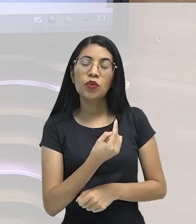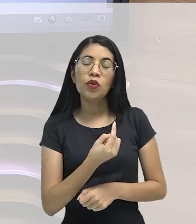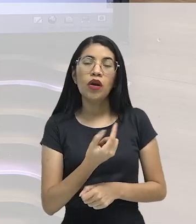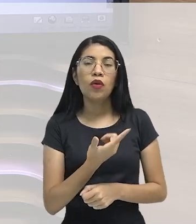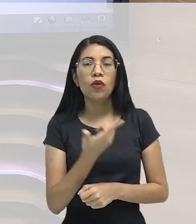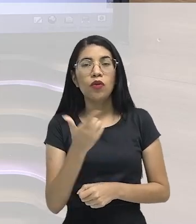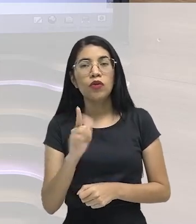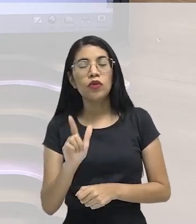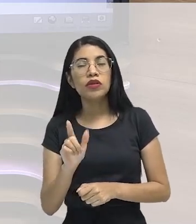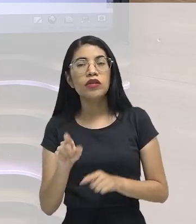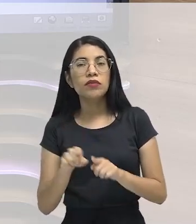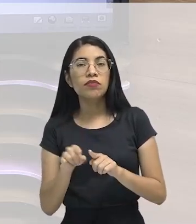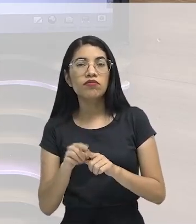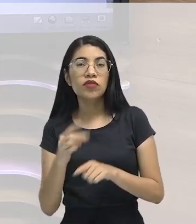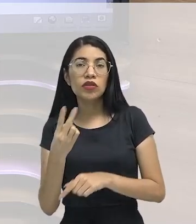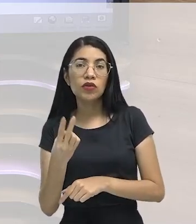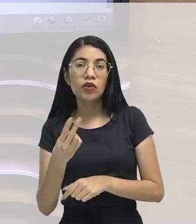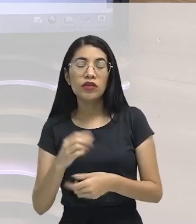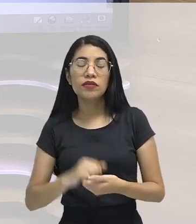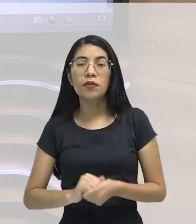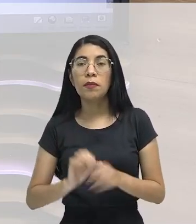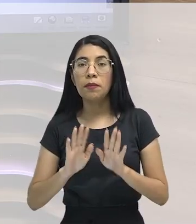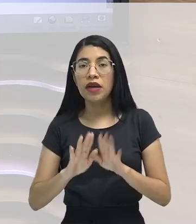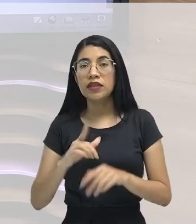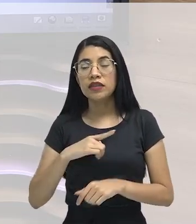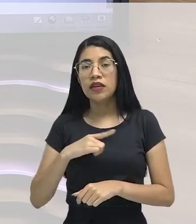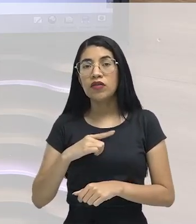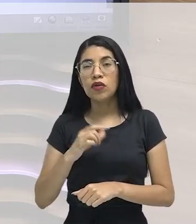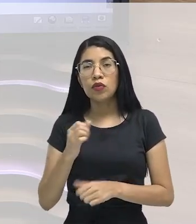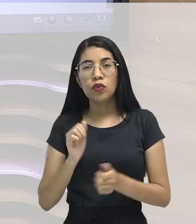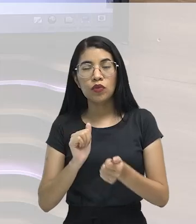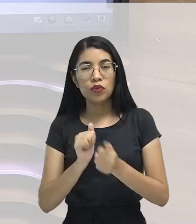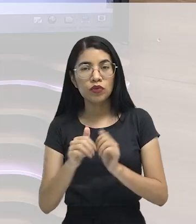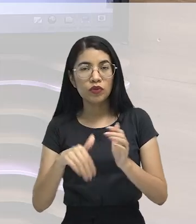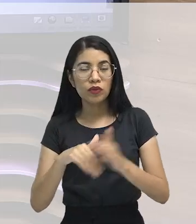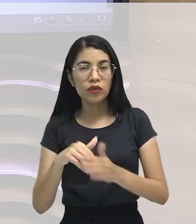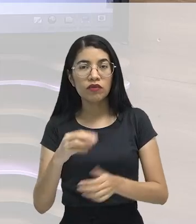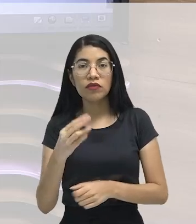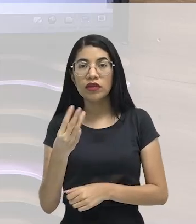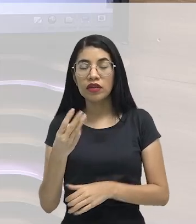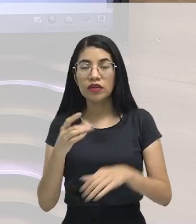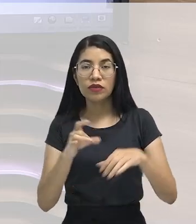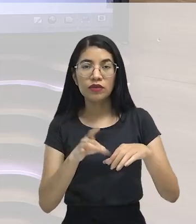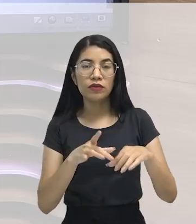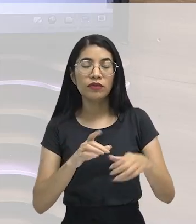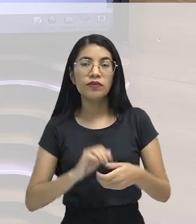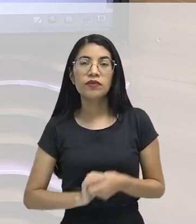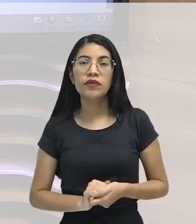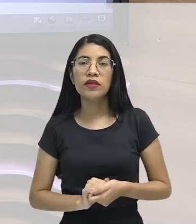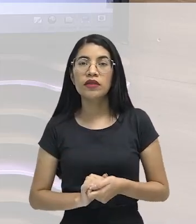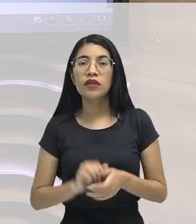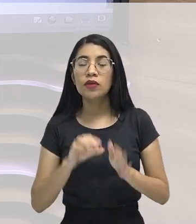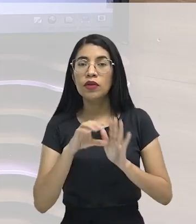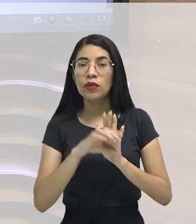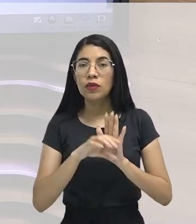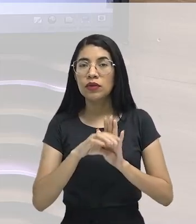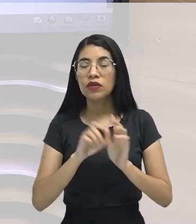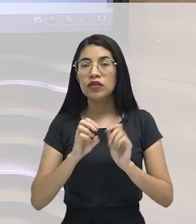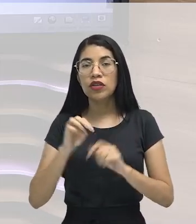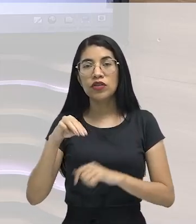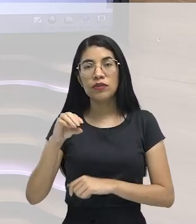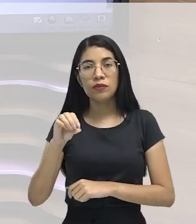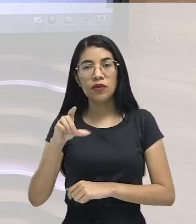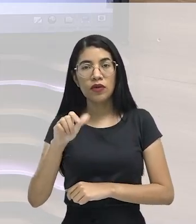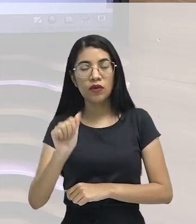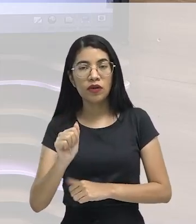2 gols, teve uma única partida que saíram 3 gols, tá certo? Então esse é o conceito de moda,